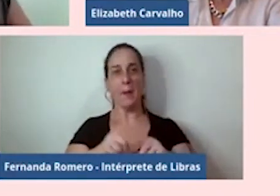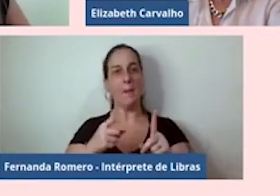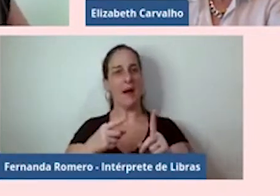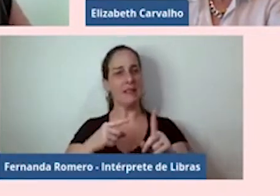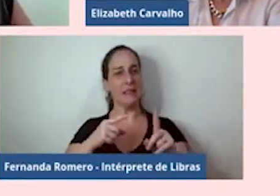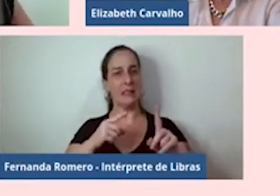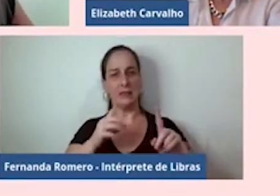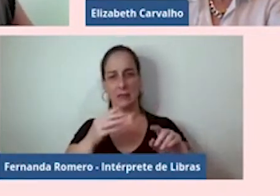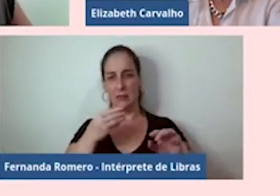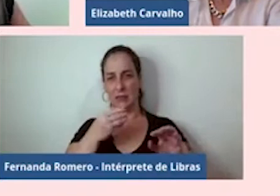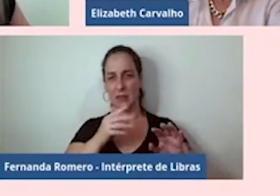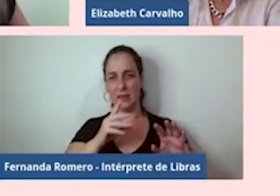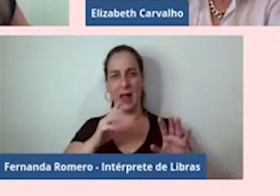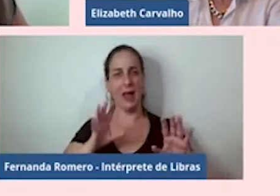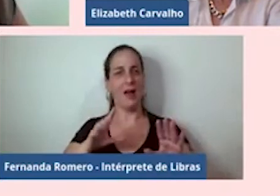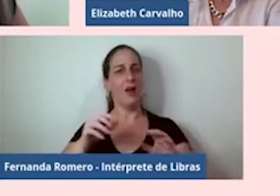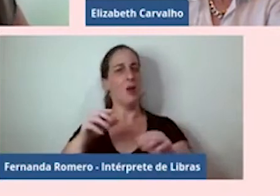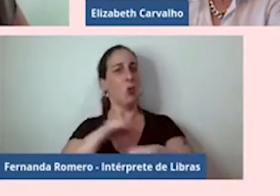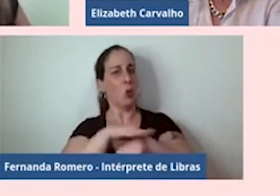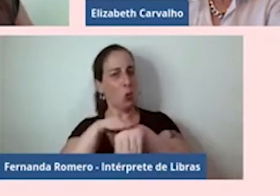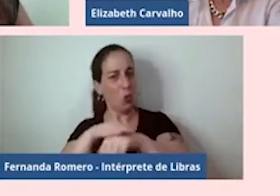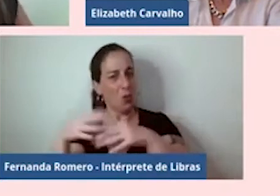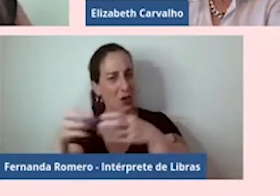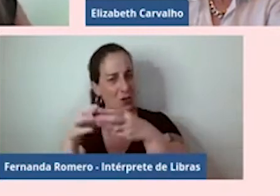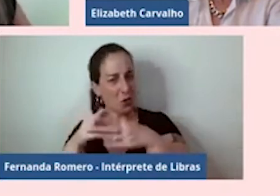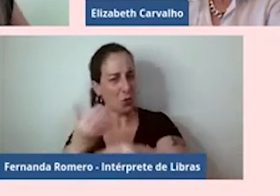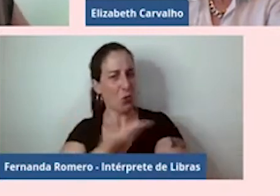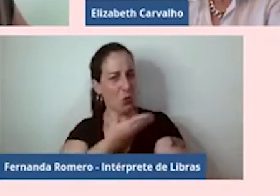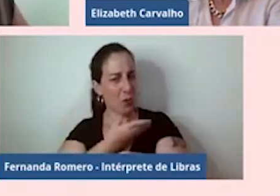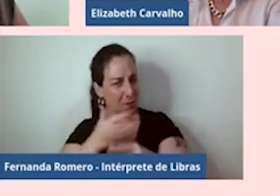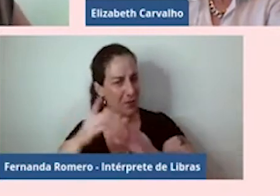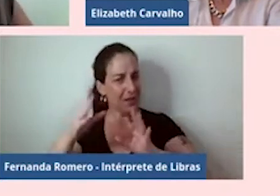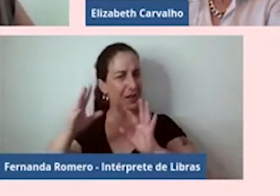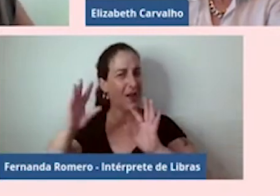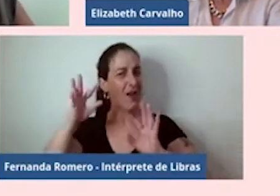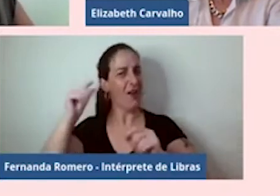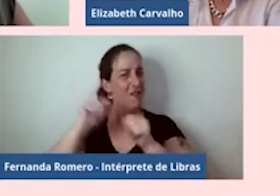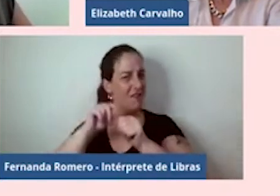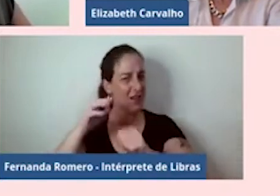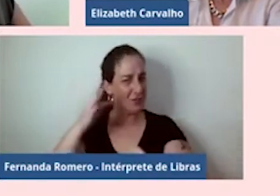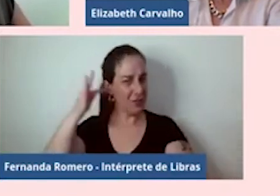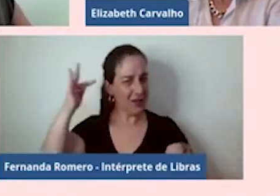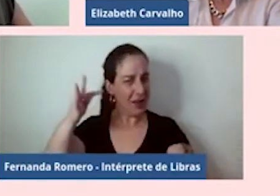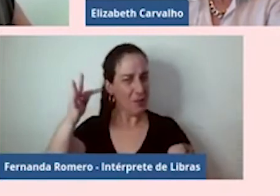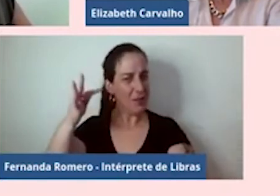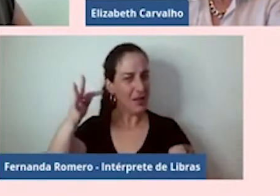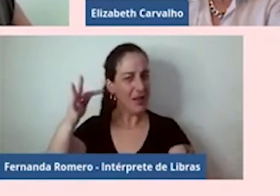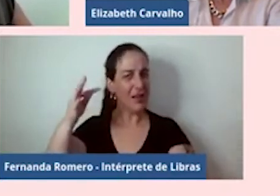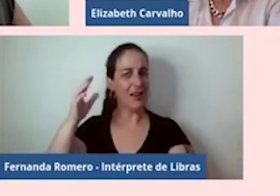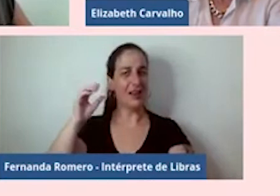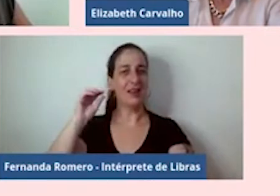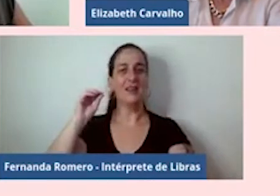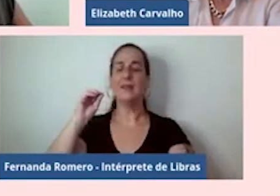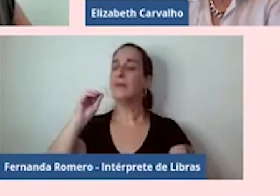vai lá no nosso grupo de amigas, conversa um pouco, faz terapia, né? E assim a gente vai